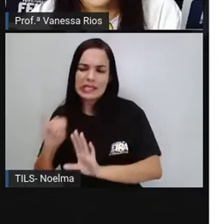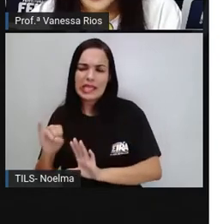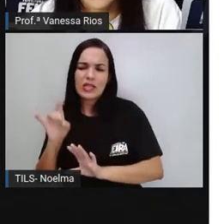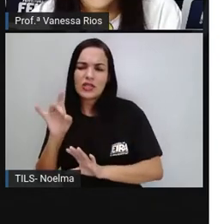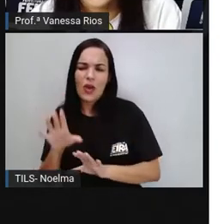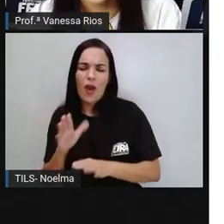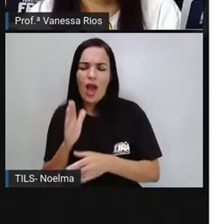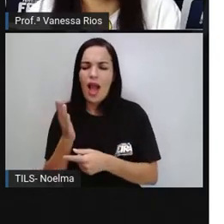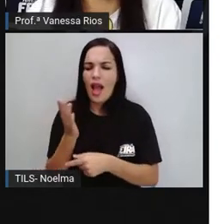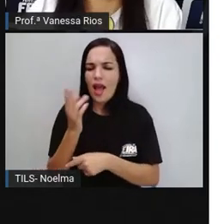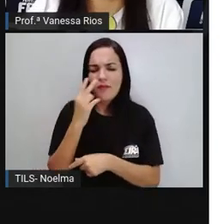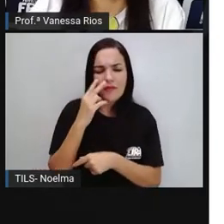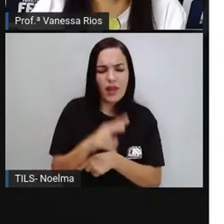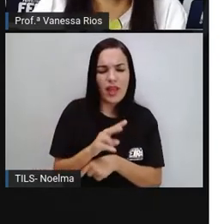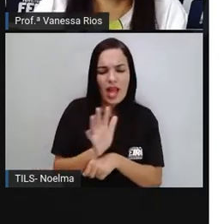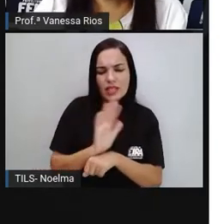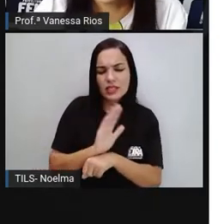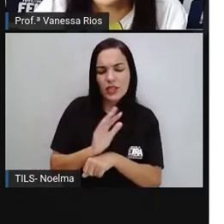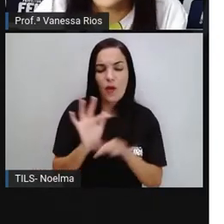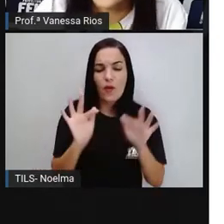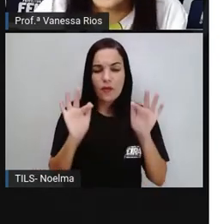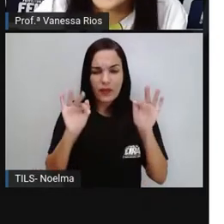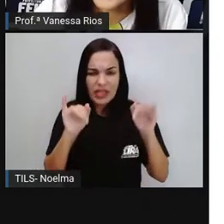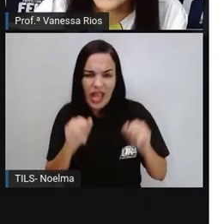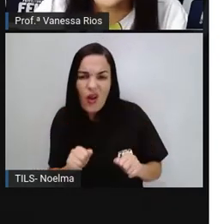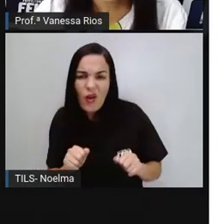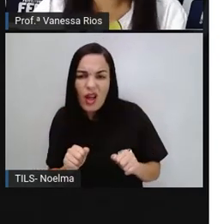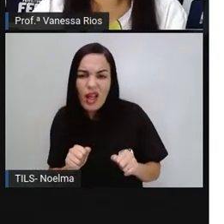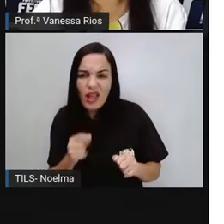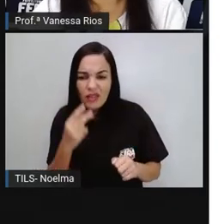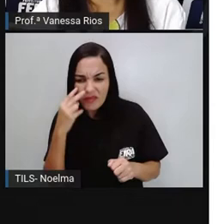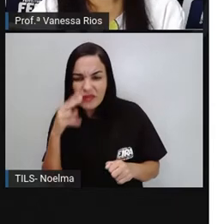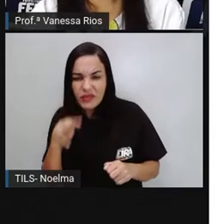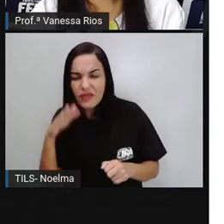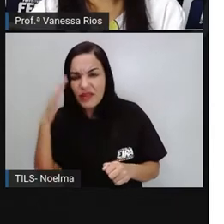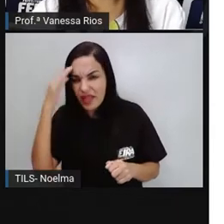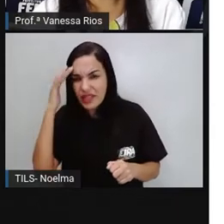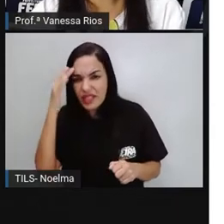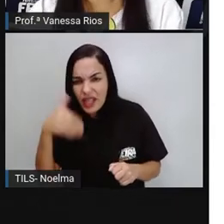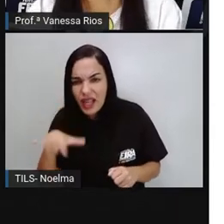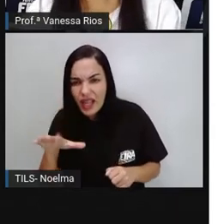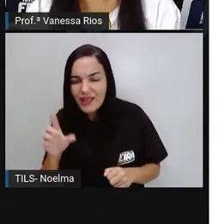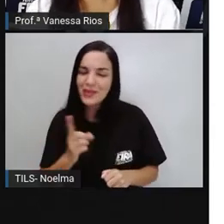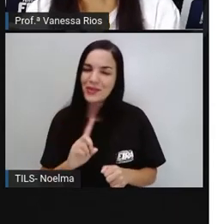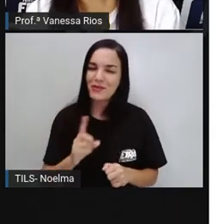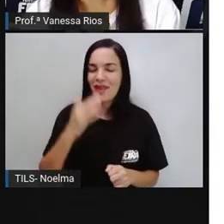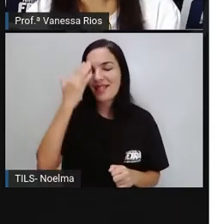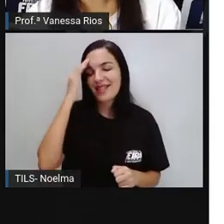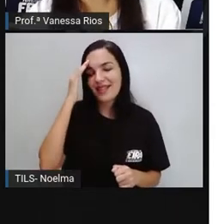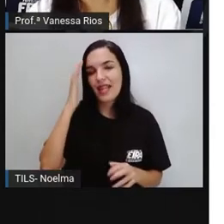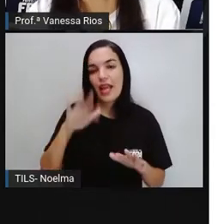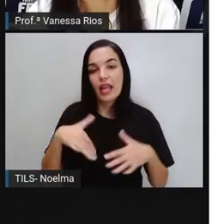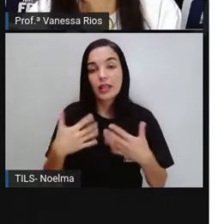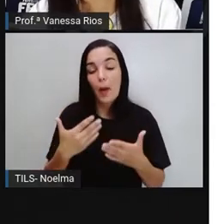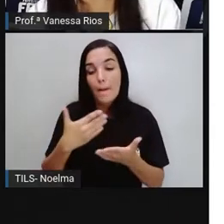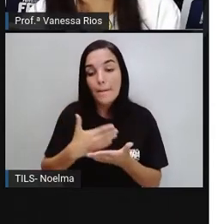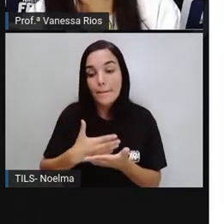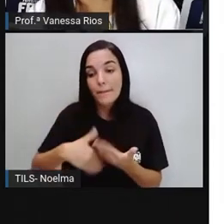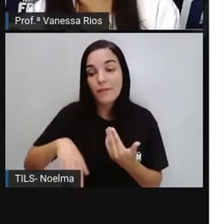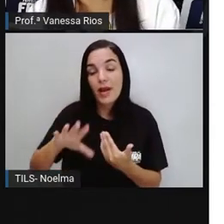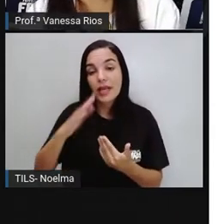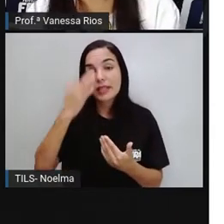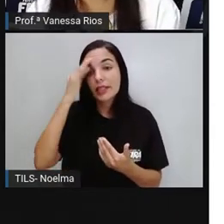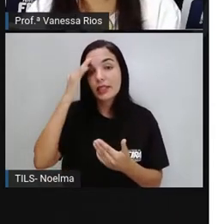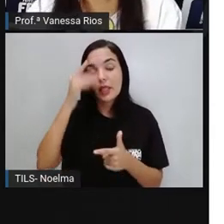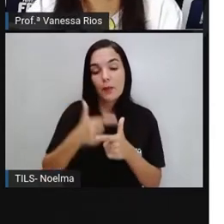só o final. A gente precisa saber como a história começou. Então, do mesmo jeito, para entendermos problemas,